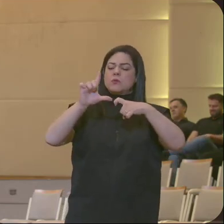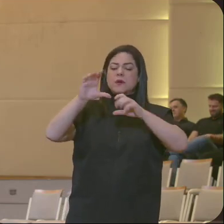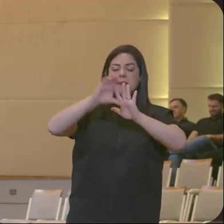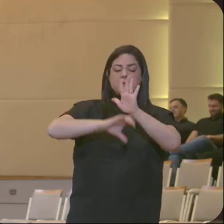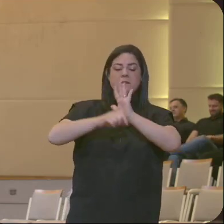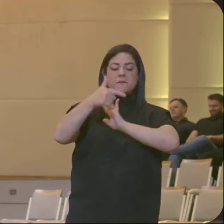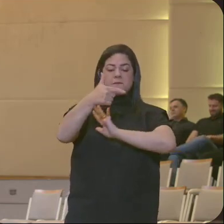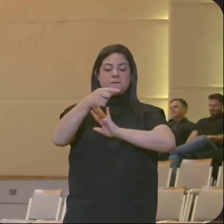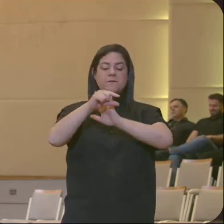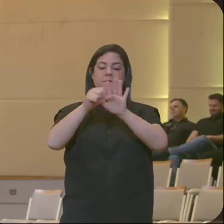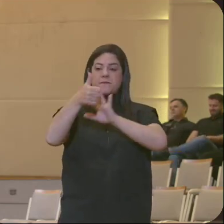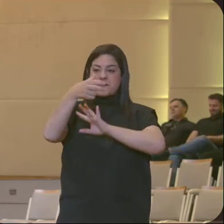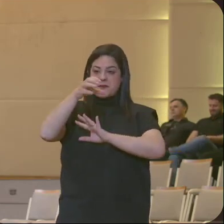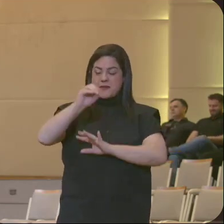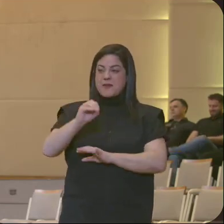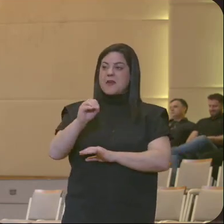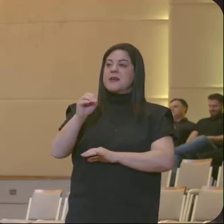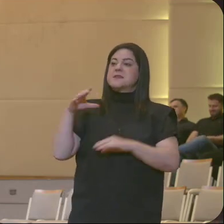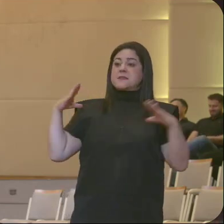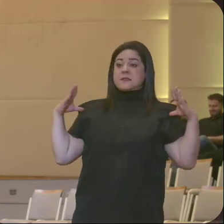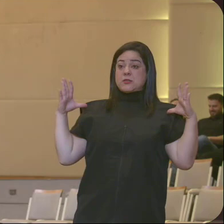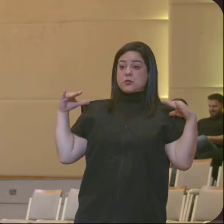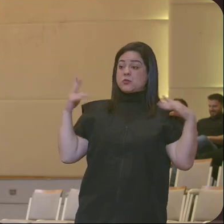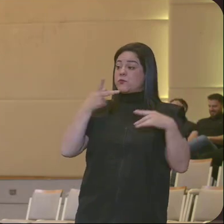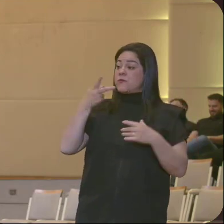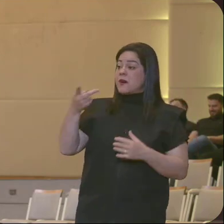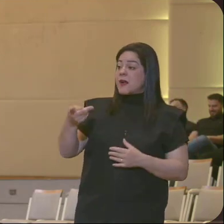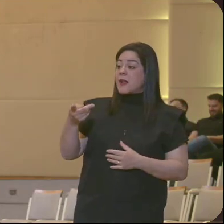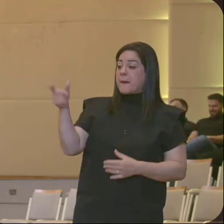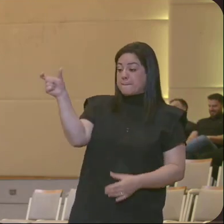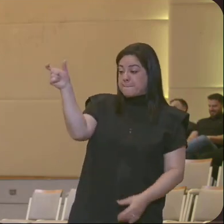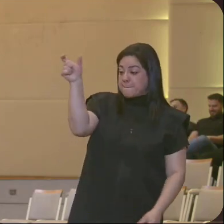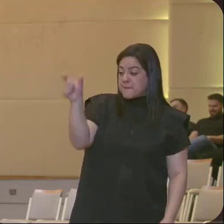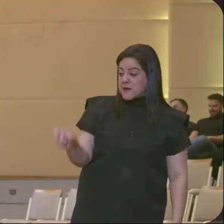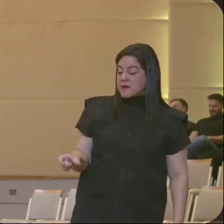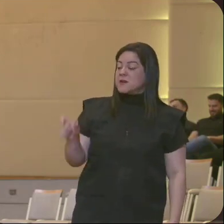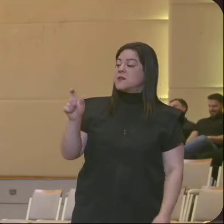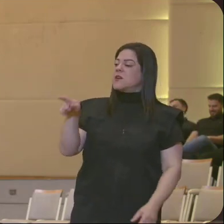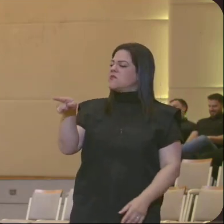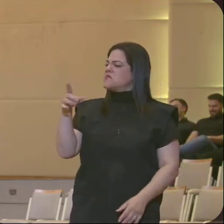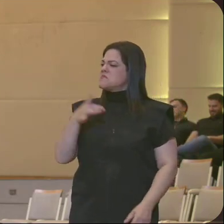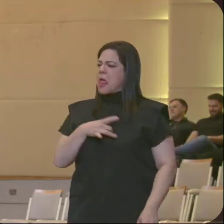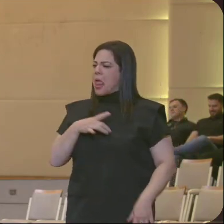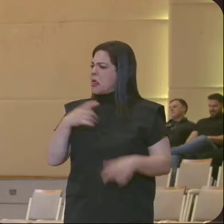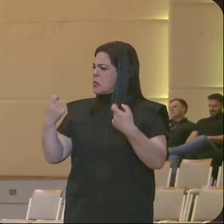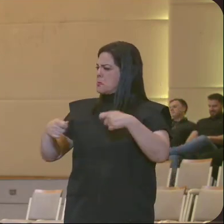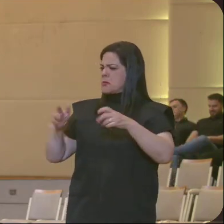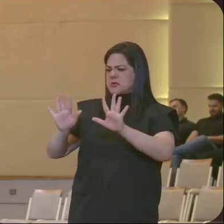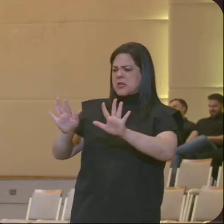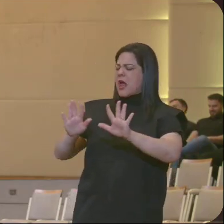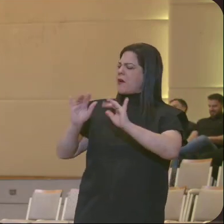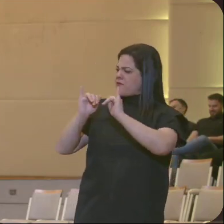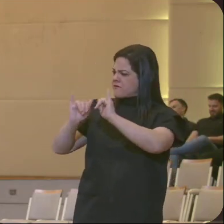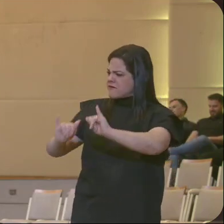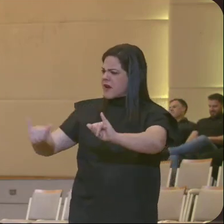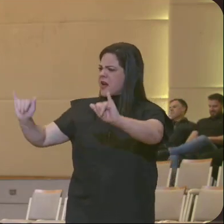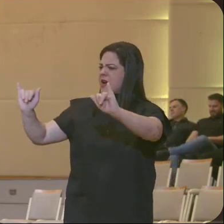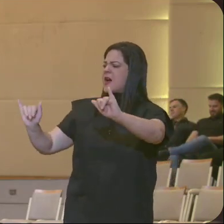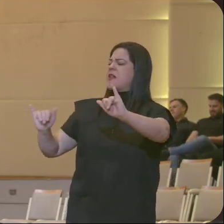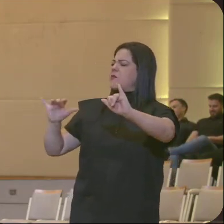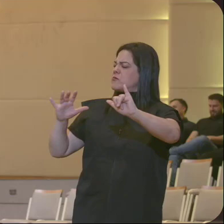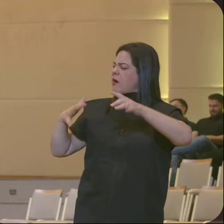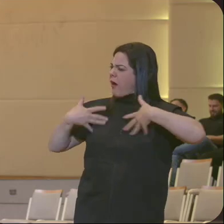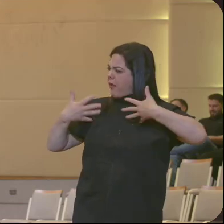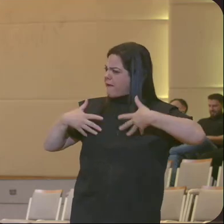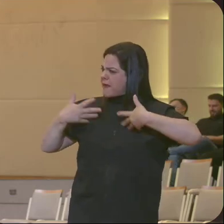2:10, um anjo anuncia aos pastores o nascimento de Jesus, dizendo: não temais, pois eis que vos trago boas novas de